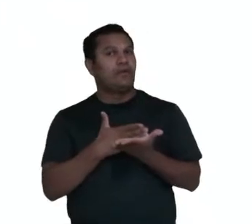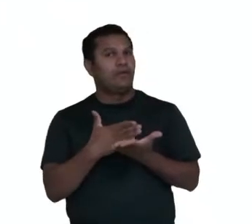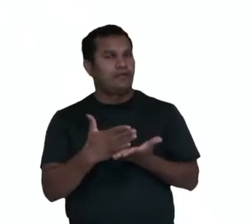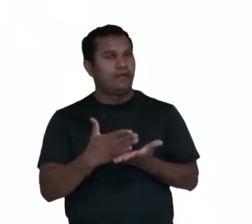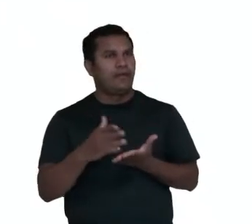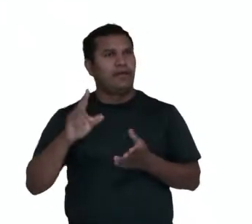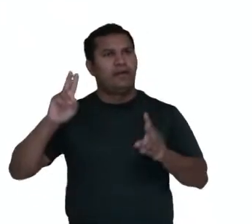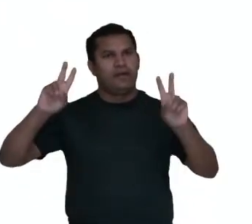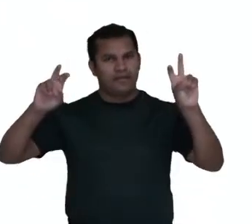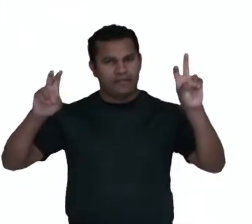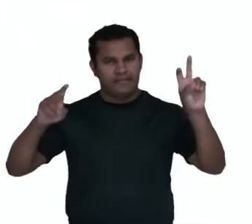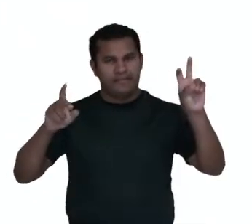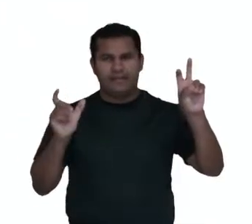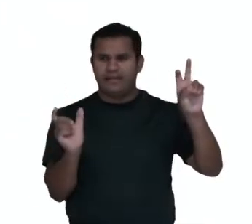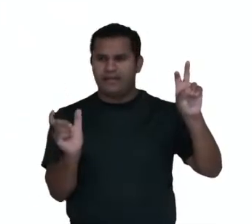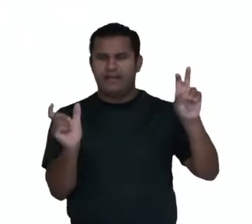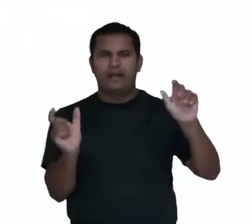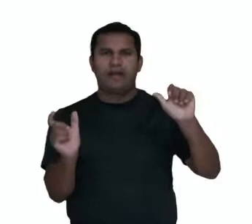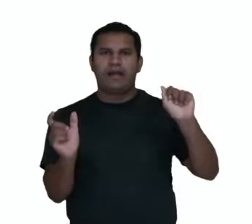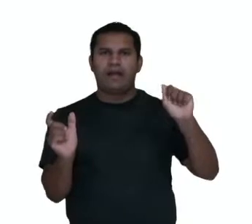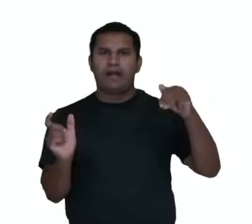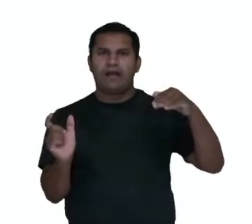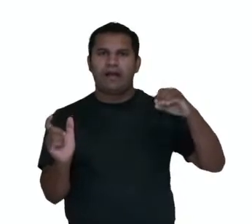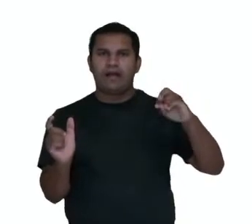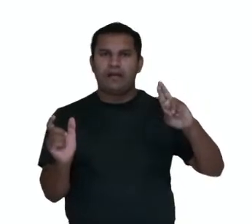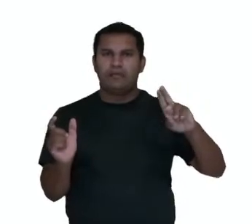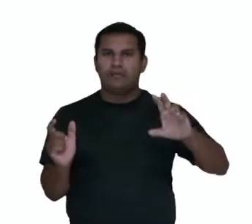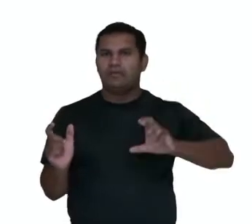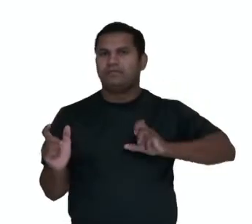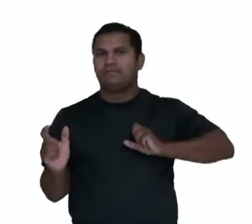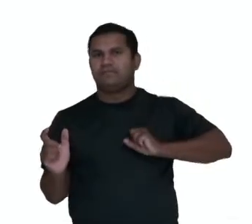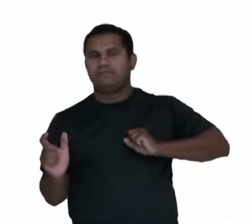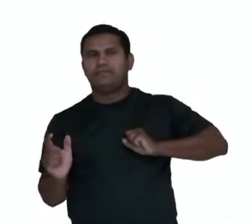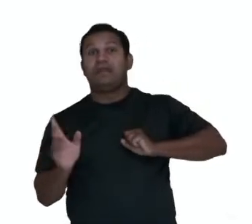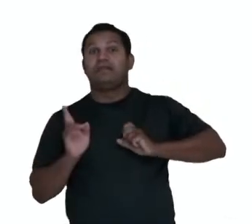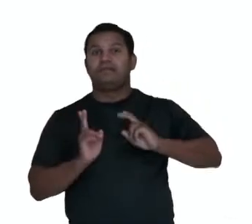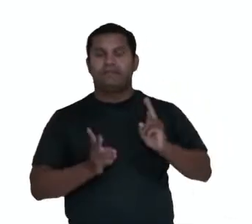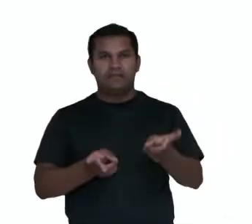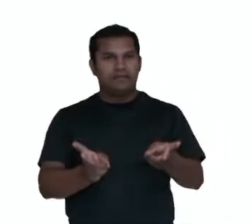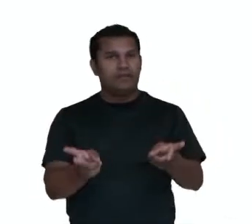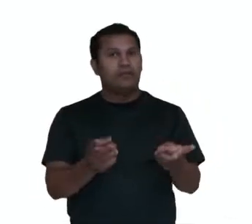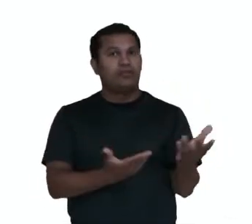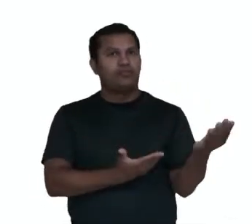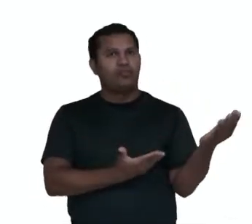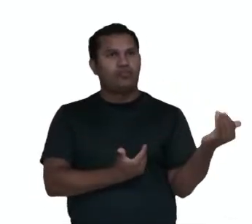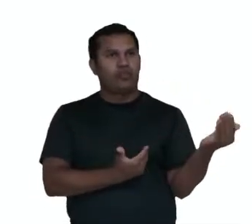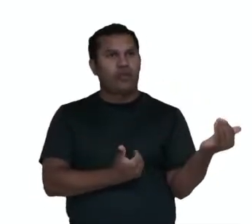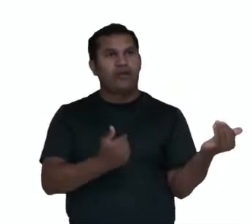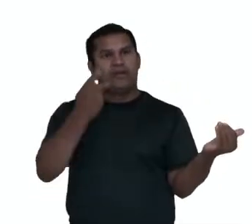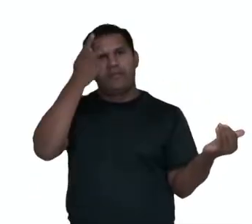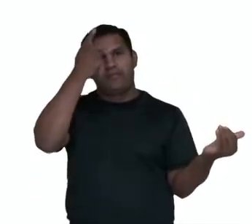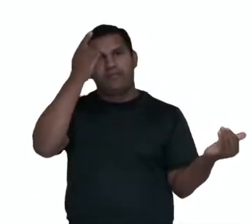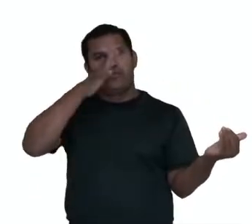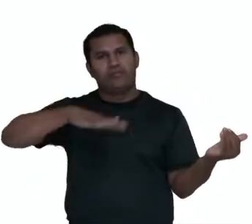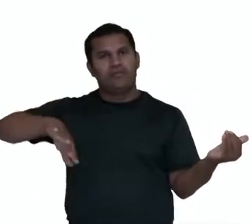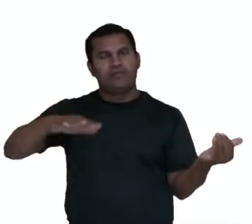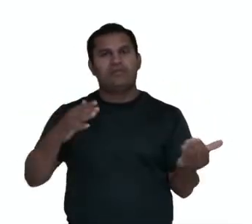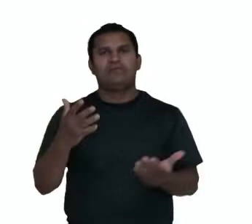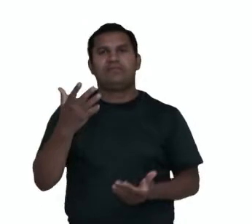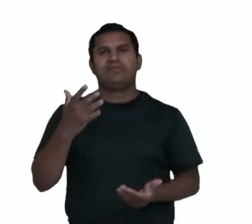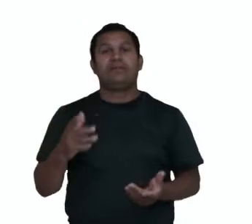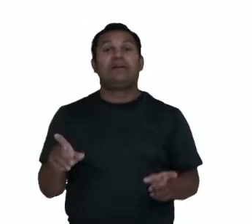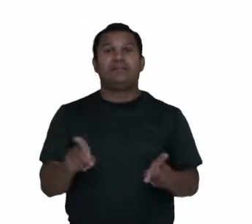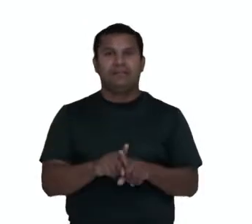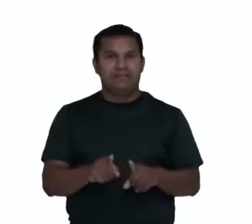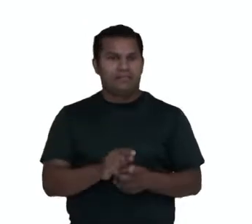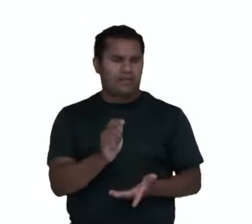é um tema sempre presente entre jovens e adolescentes. As formas de expressar o amor são inúmeras e variam de geração